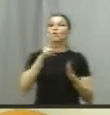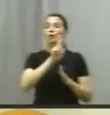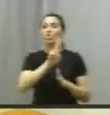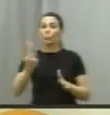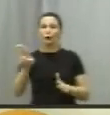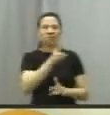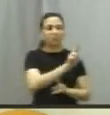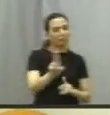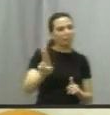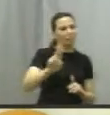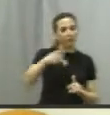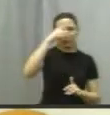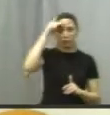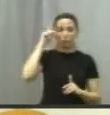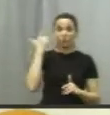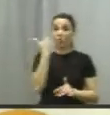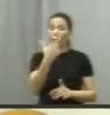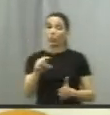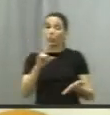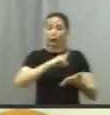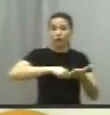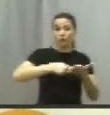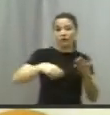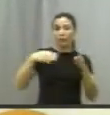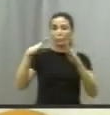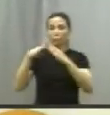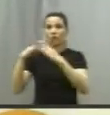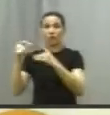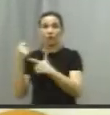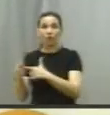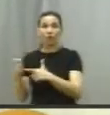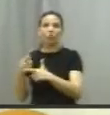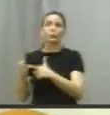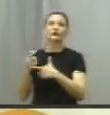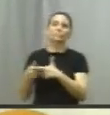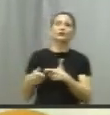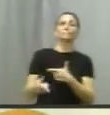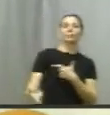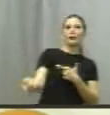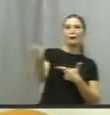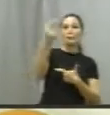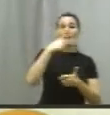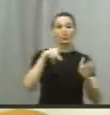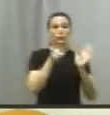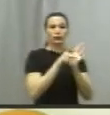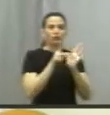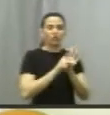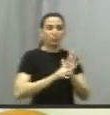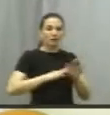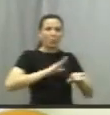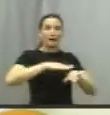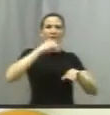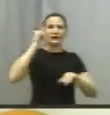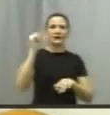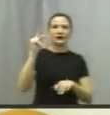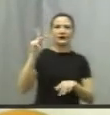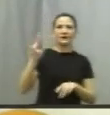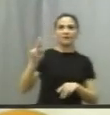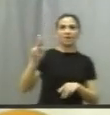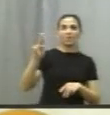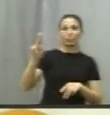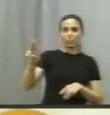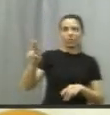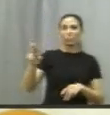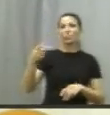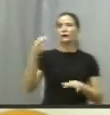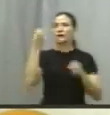Renovação de contrato de aluguel. Aí manda um projeto para essa casa, reajustando em 12% o IPTU, com a justificativa que o